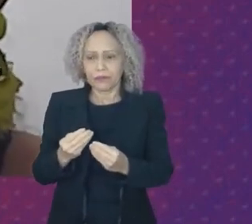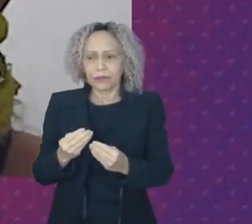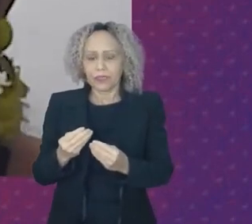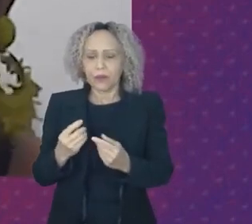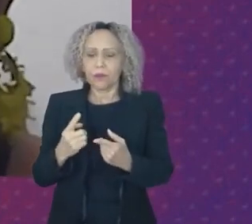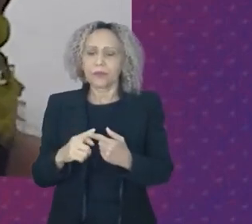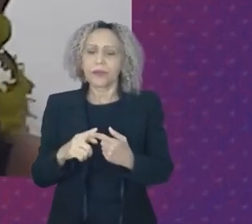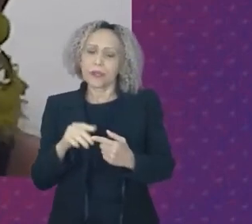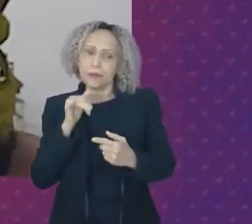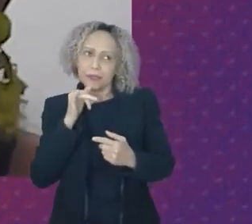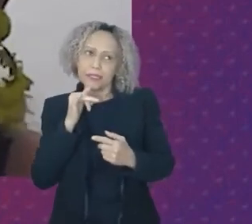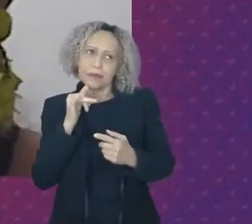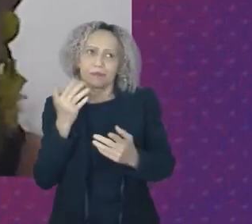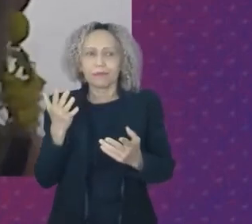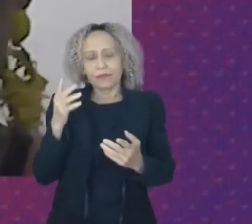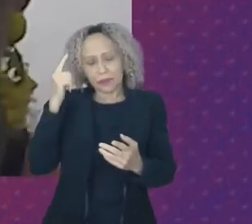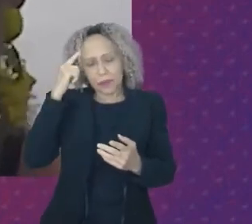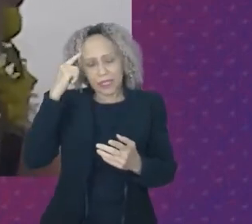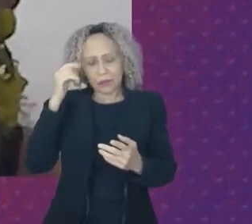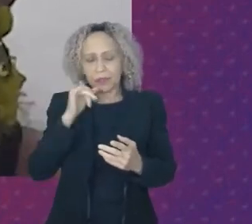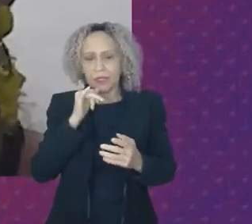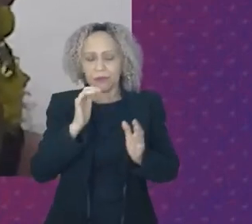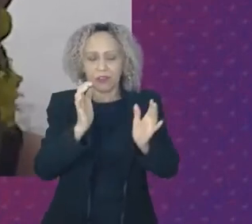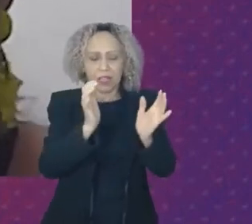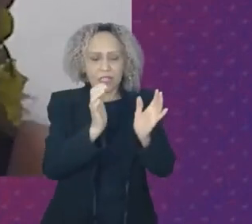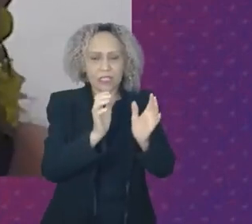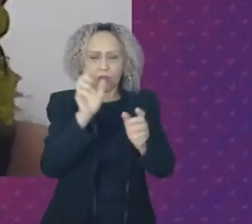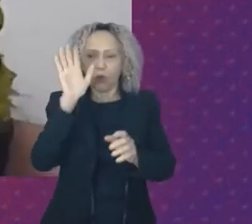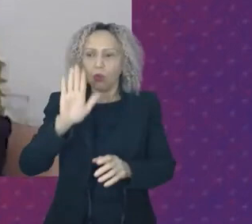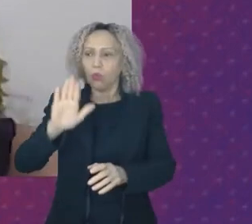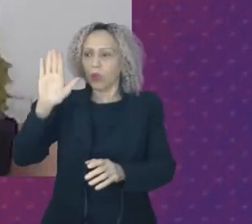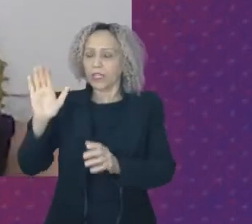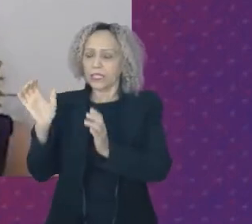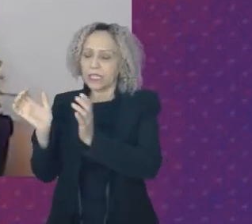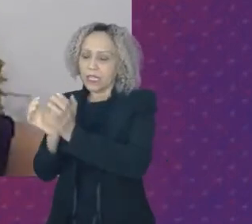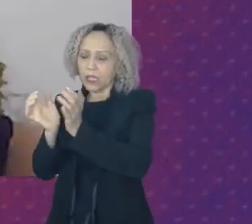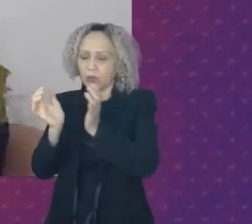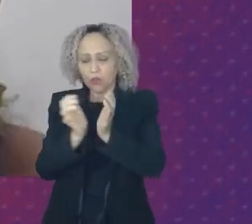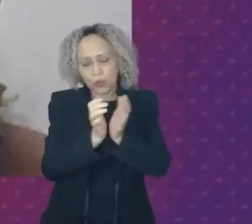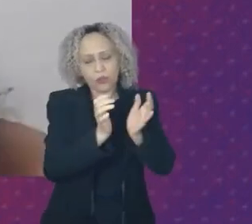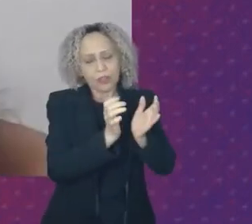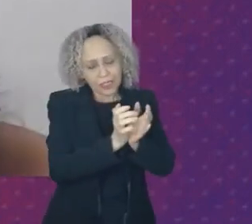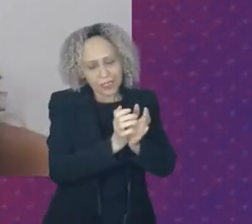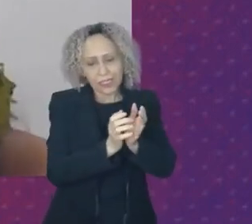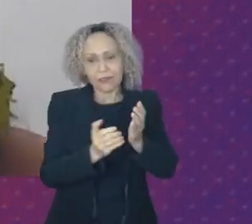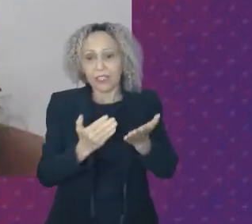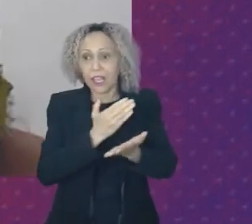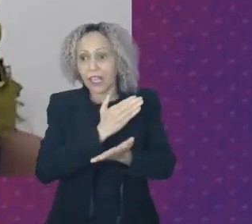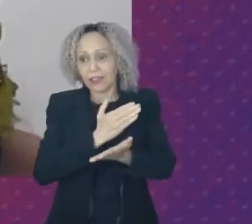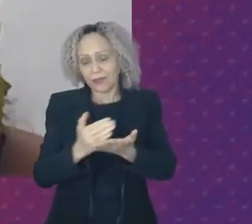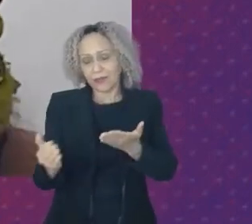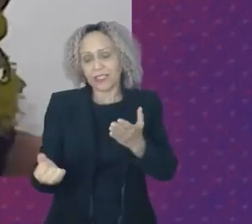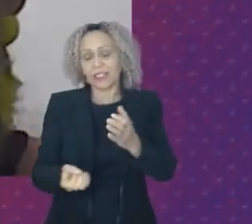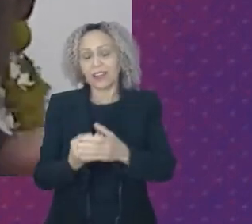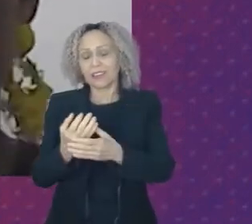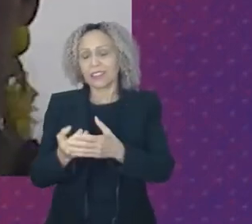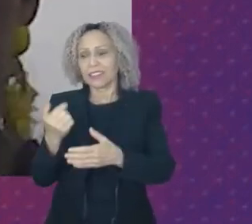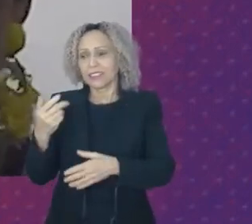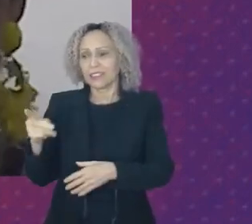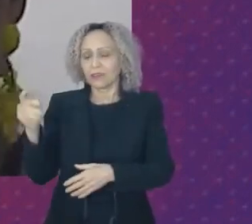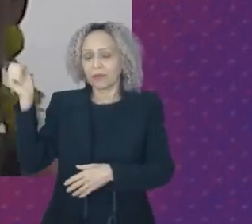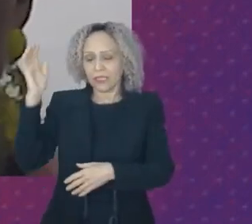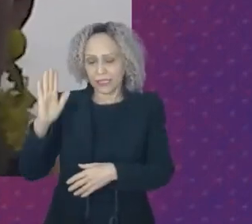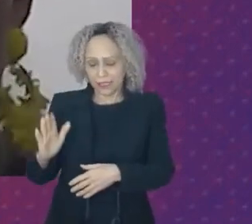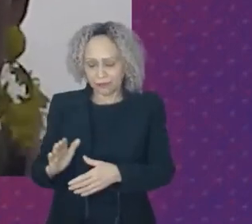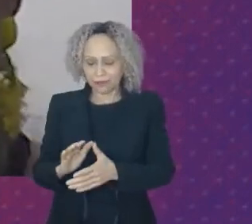coletivas estão surgindo pelo Brasil, mas é como se fosse uma co-candidata, mas ela fica com a parte burocrática da coisa, que